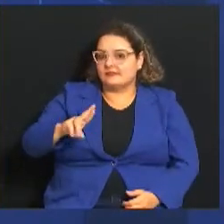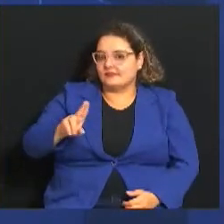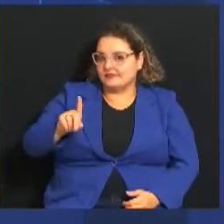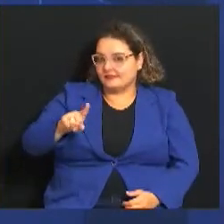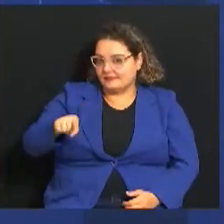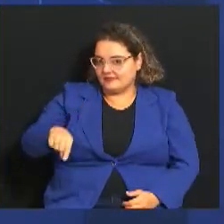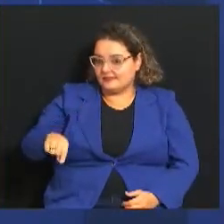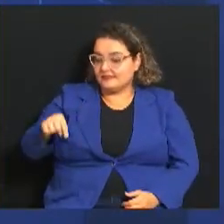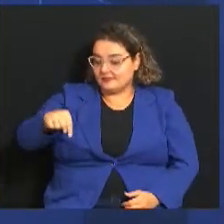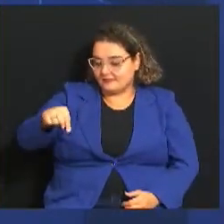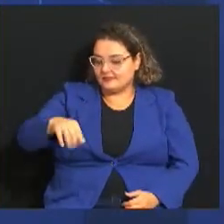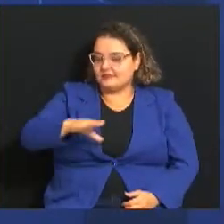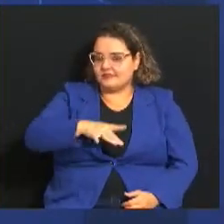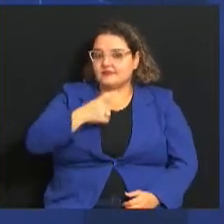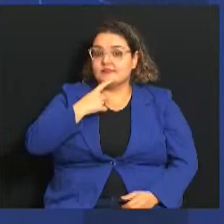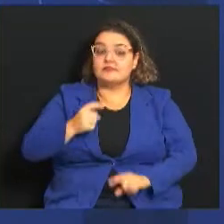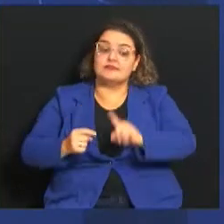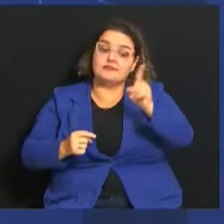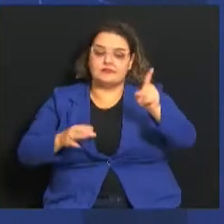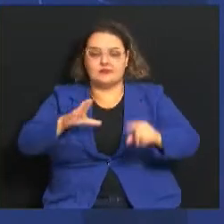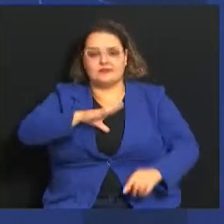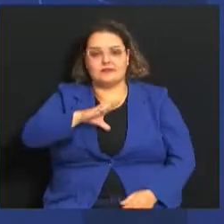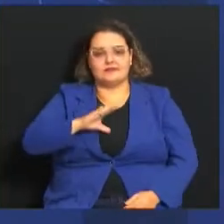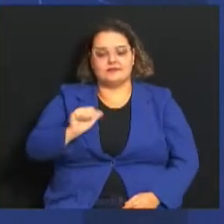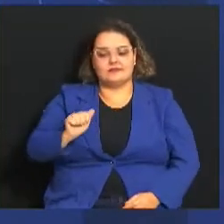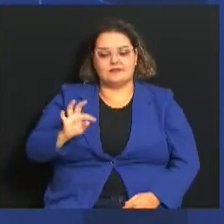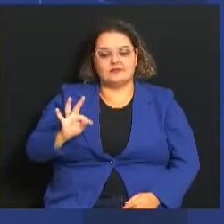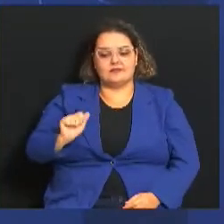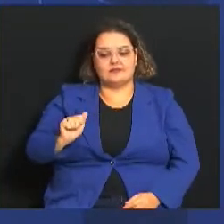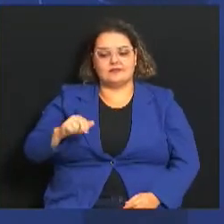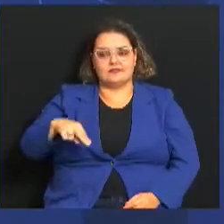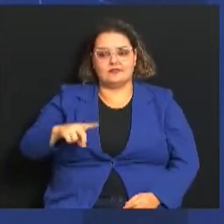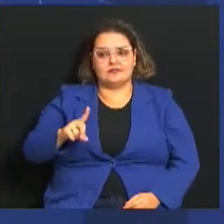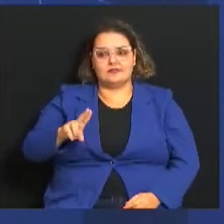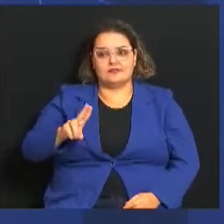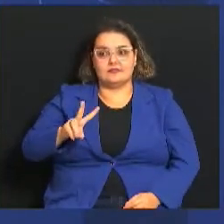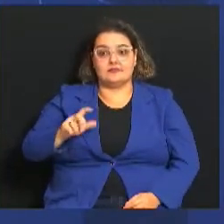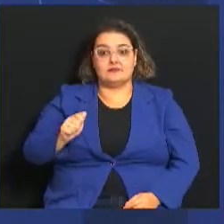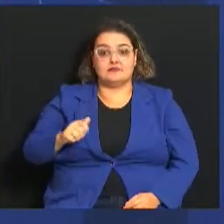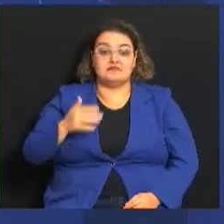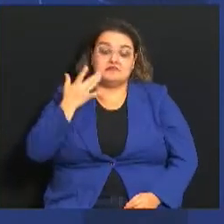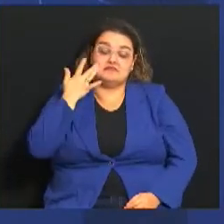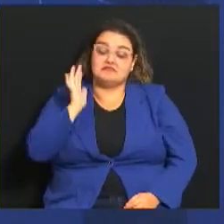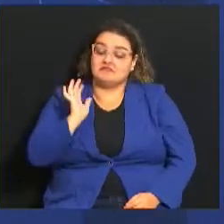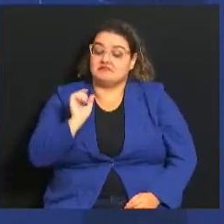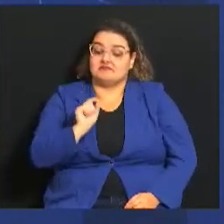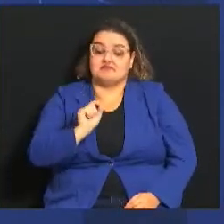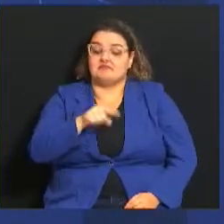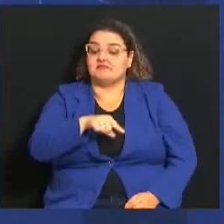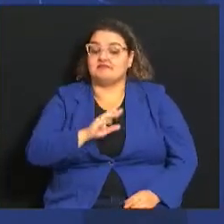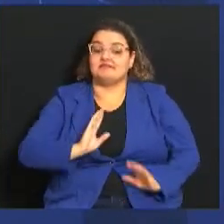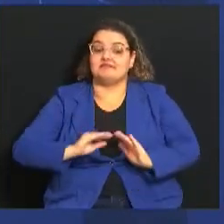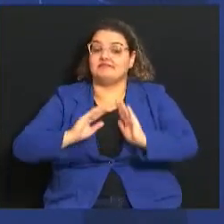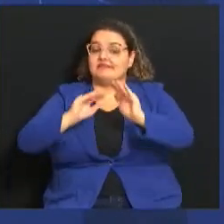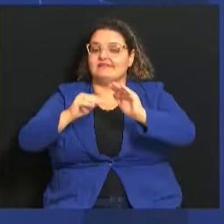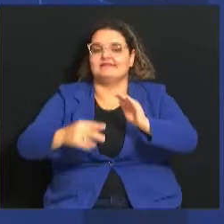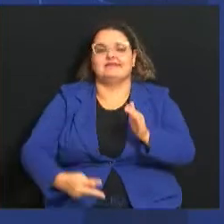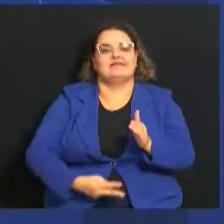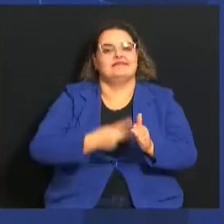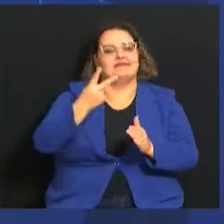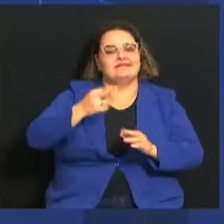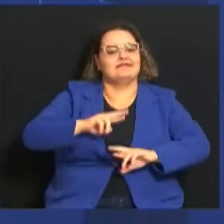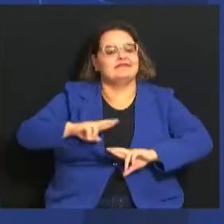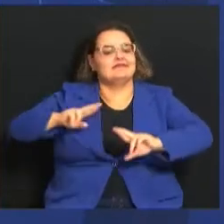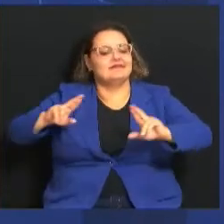até Catanduva e nem tomou conhecimento das donas da casa e aplicou a segunda maior diferença